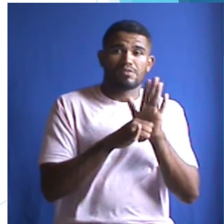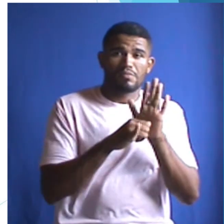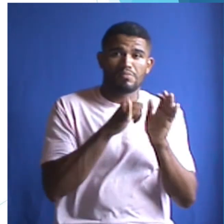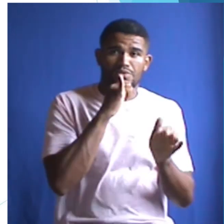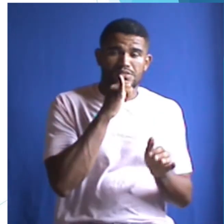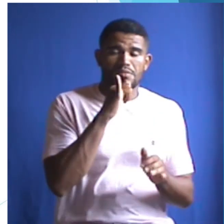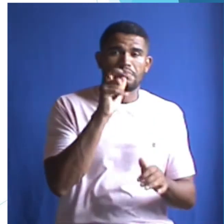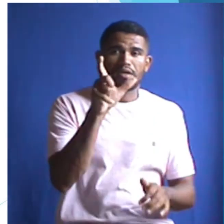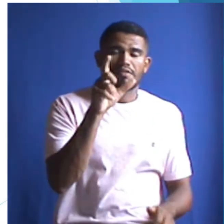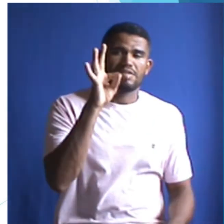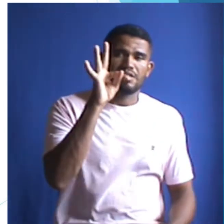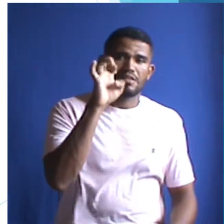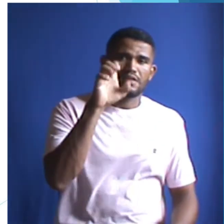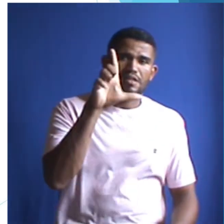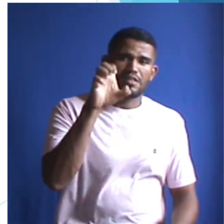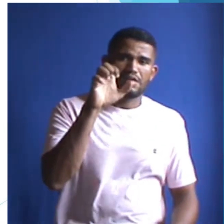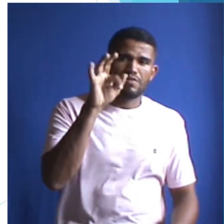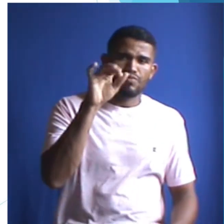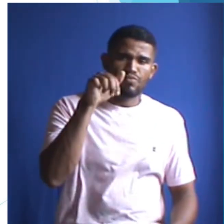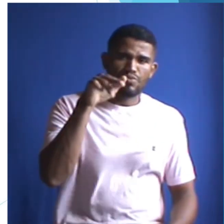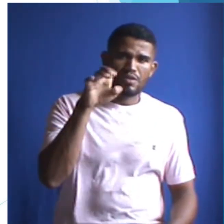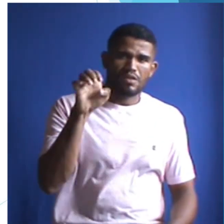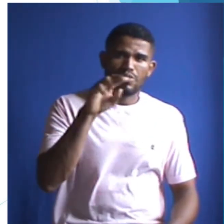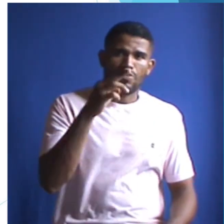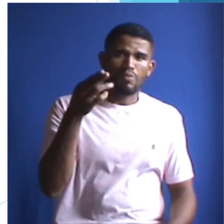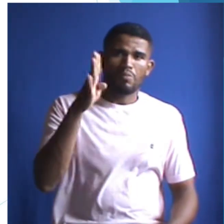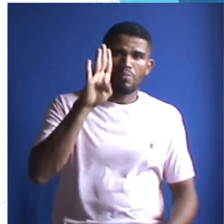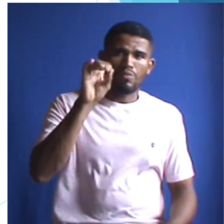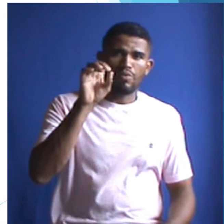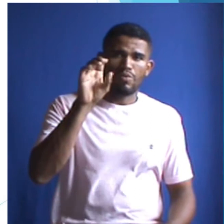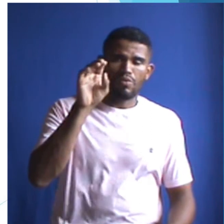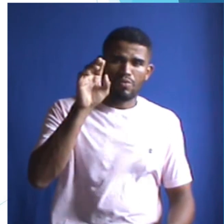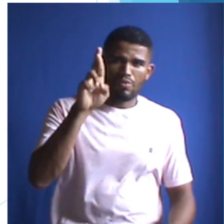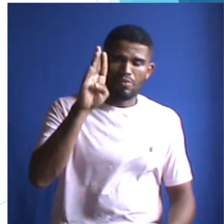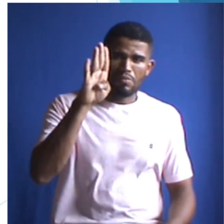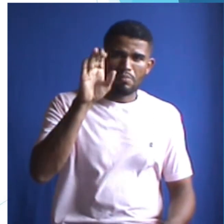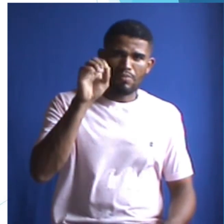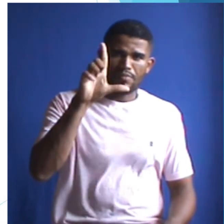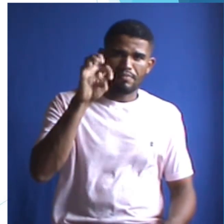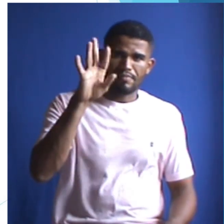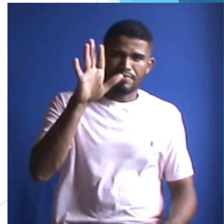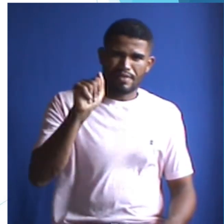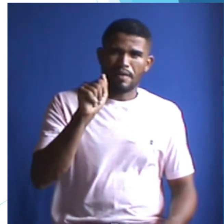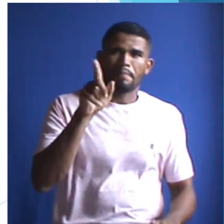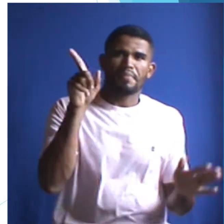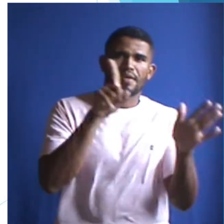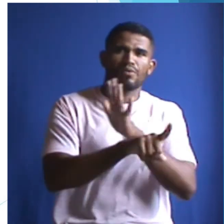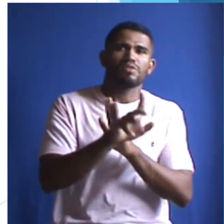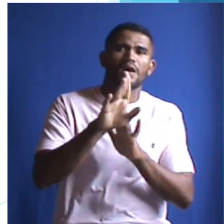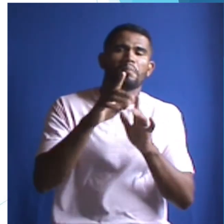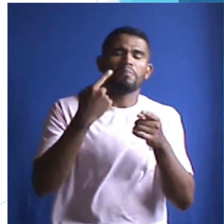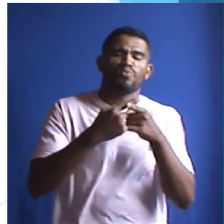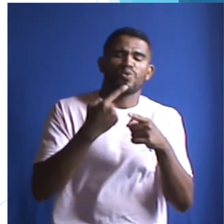a palavra telefone ou a palavra borboleta e perguntar para vocês a etimologia,